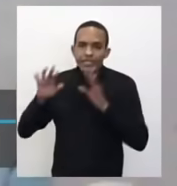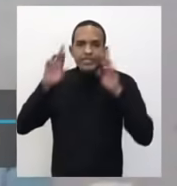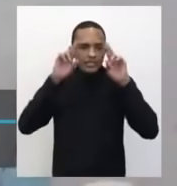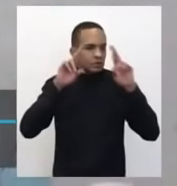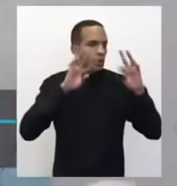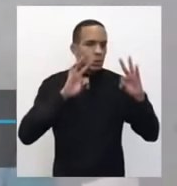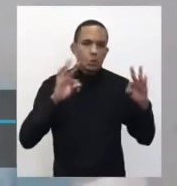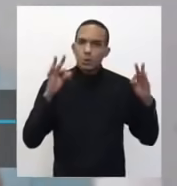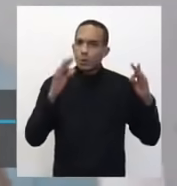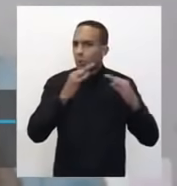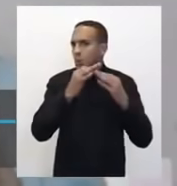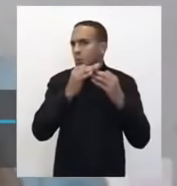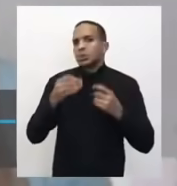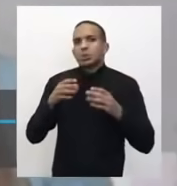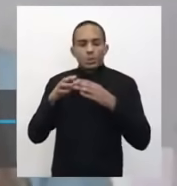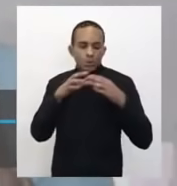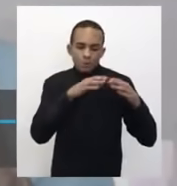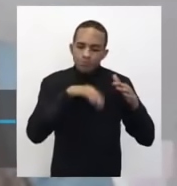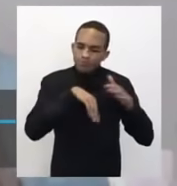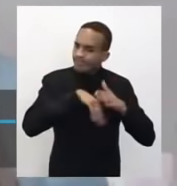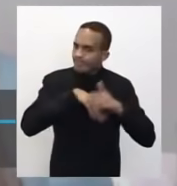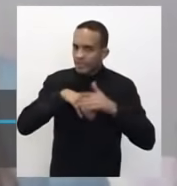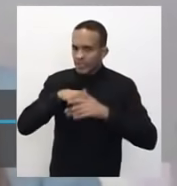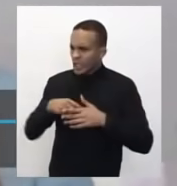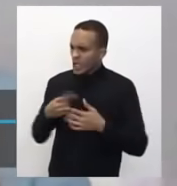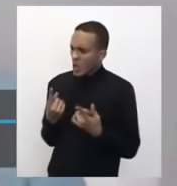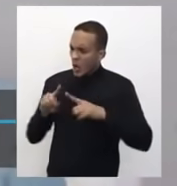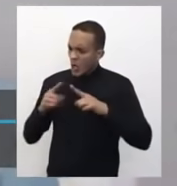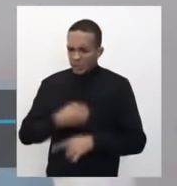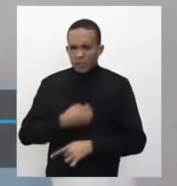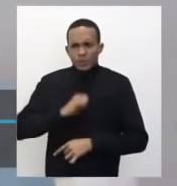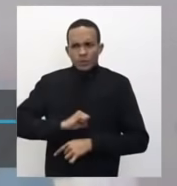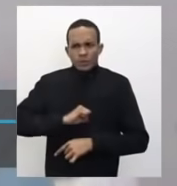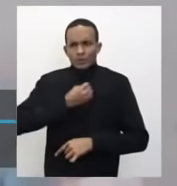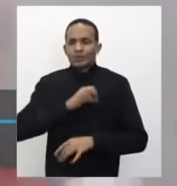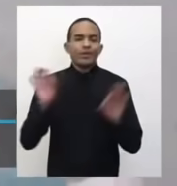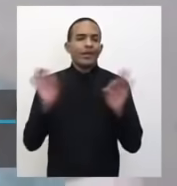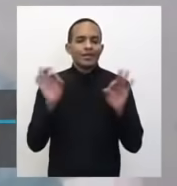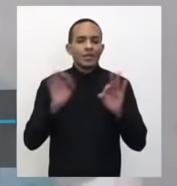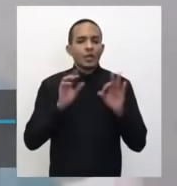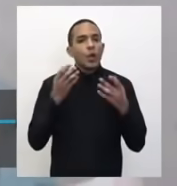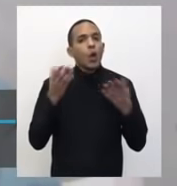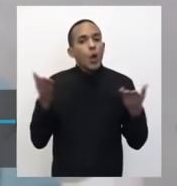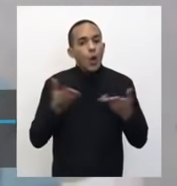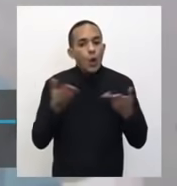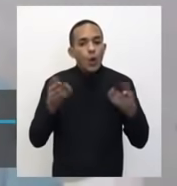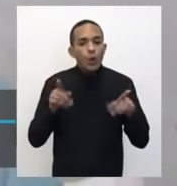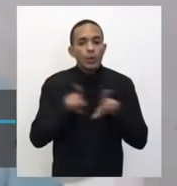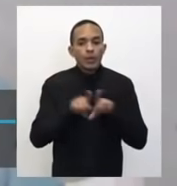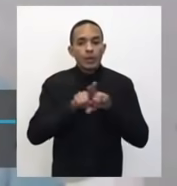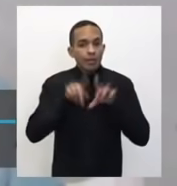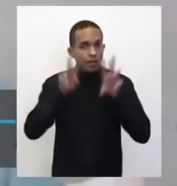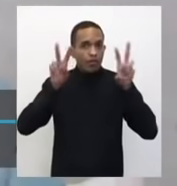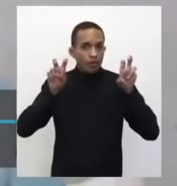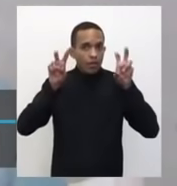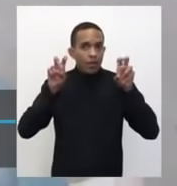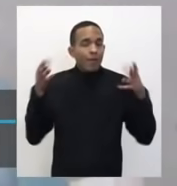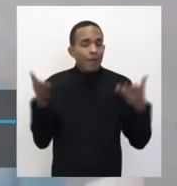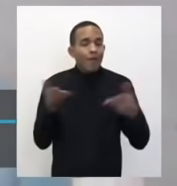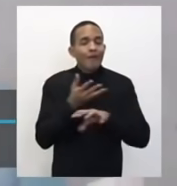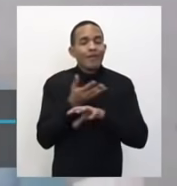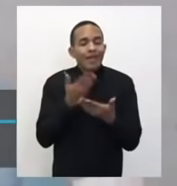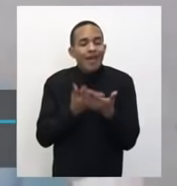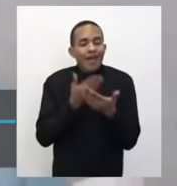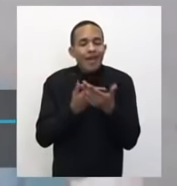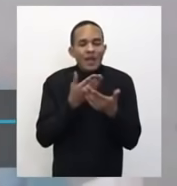todos os times. Não vamos ter discurso de ódio sobre isso, até porque hoje discurso de ódio é um dos nossos temas da aula. Logo nós vamos falar